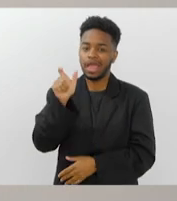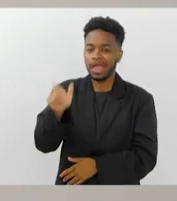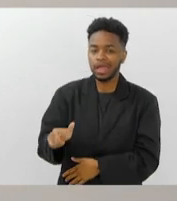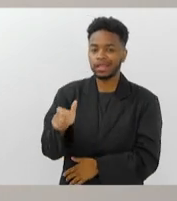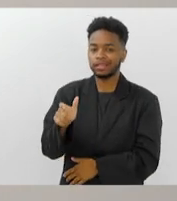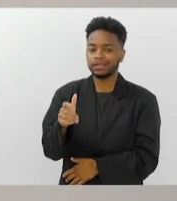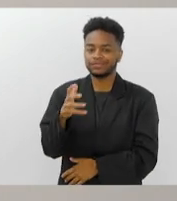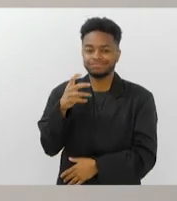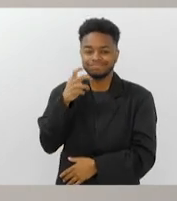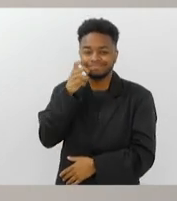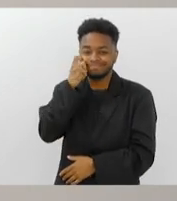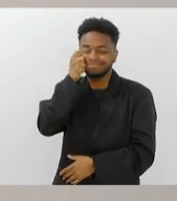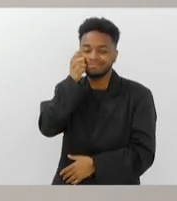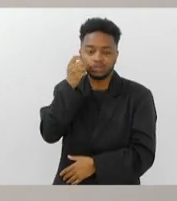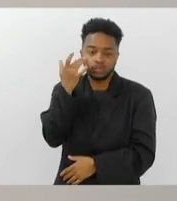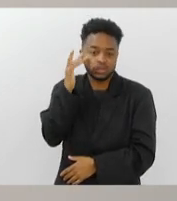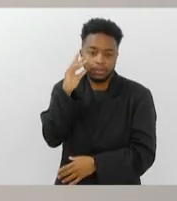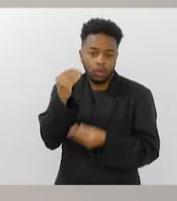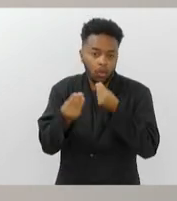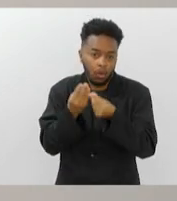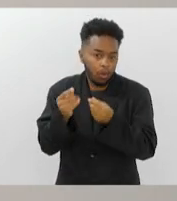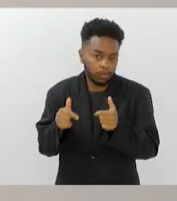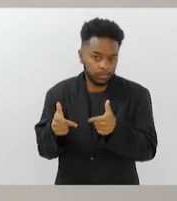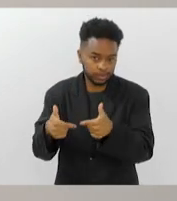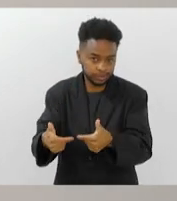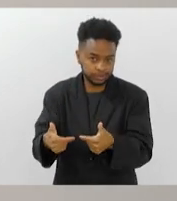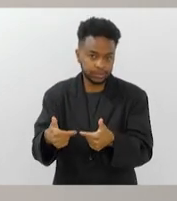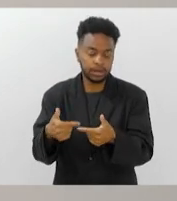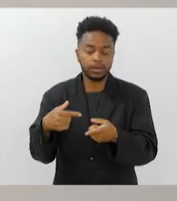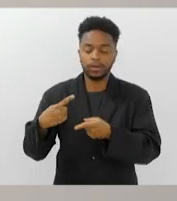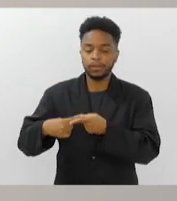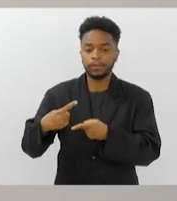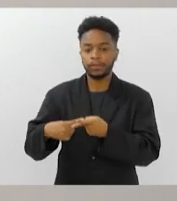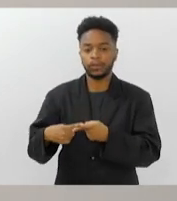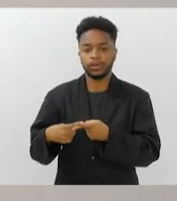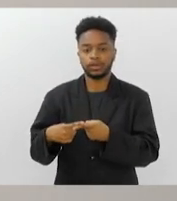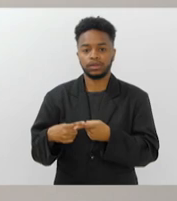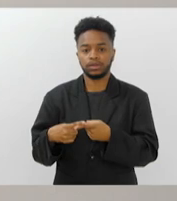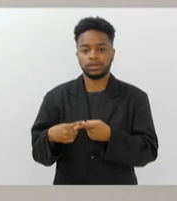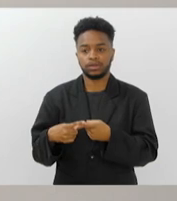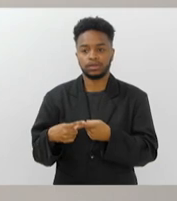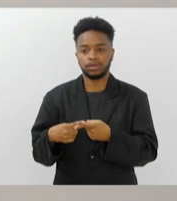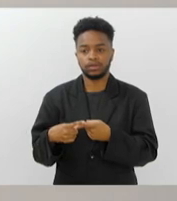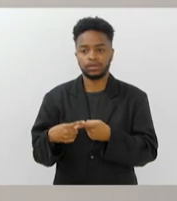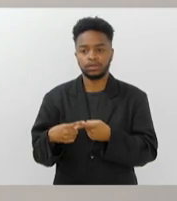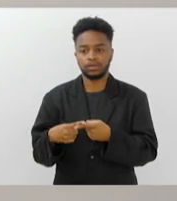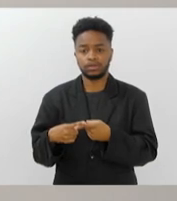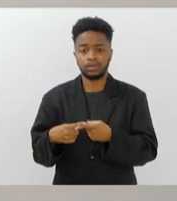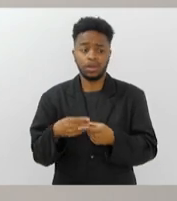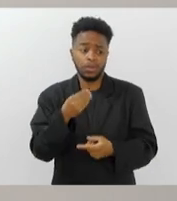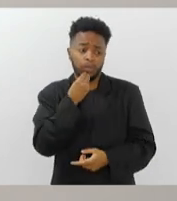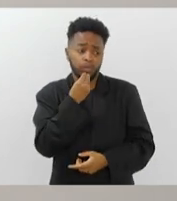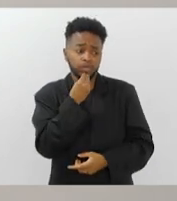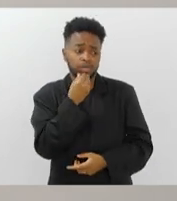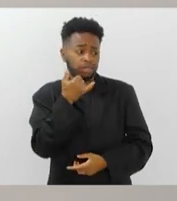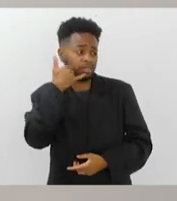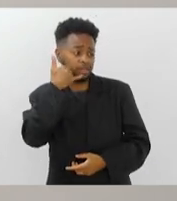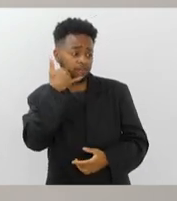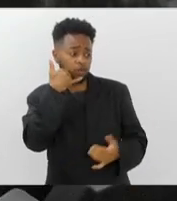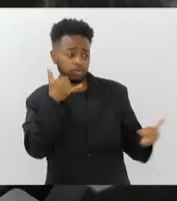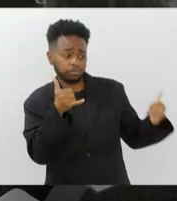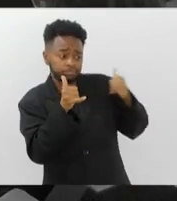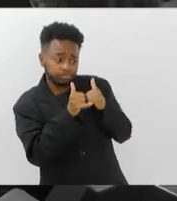muito sem graça muito sem saber o que fazer já havia eh comentar Tone PED desculp sim sim